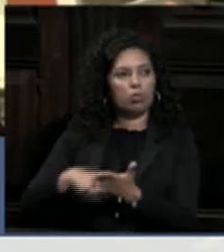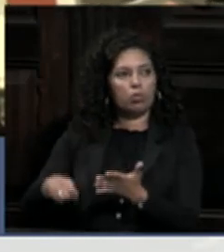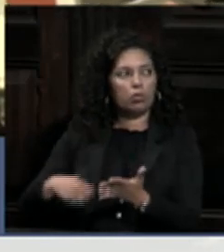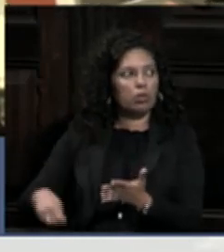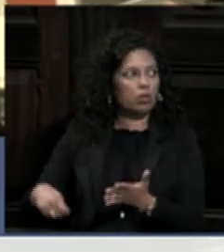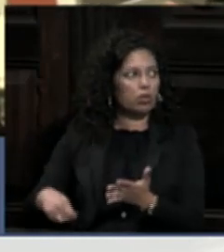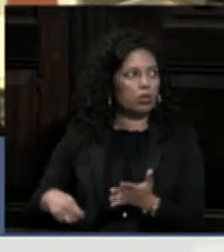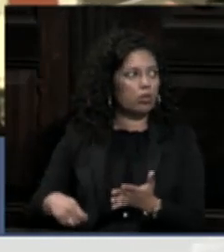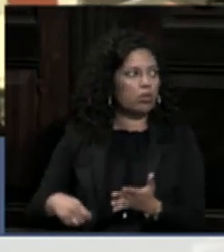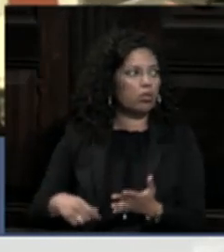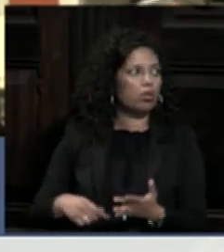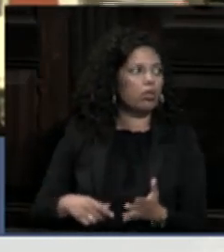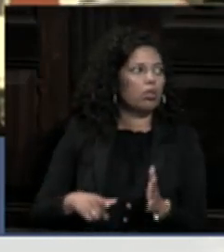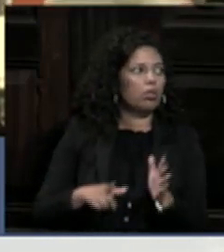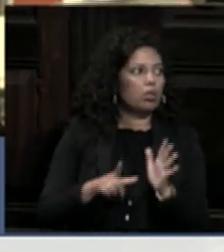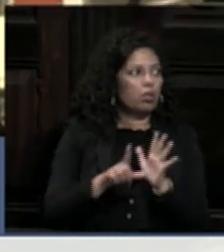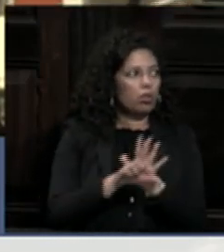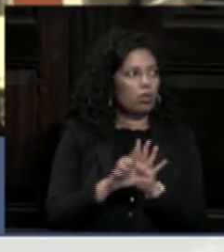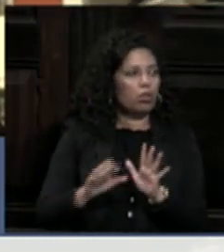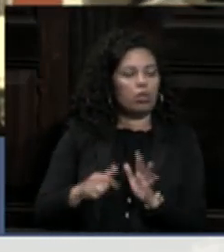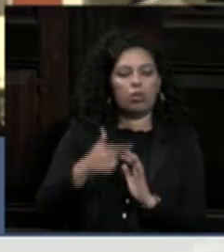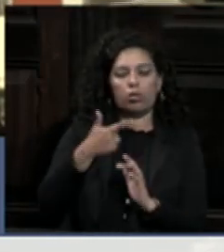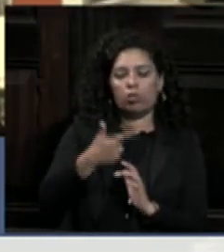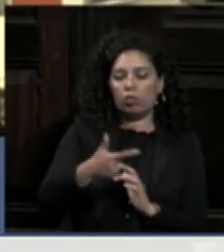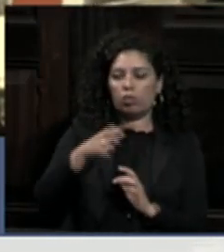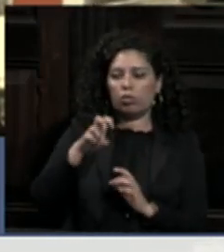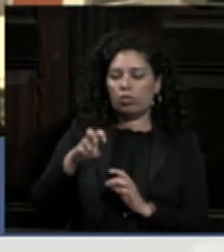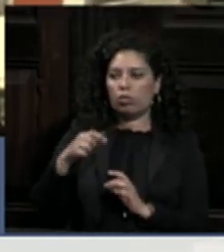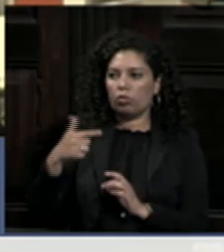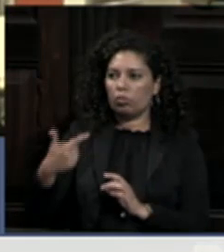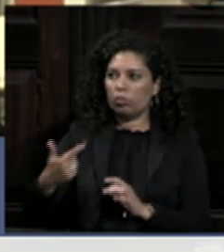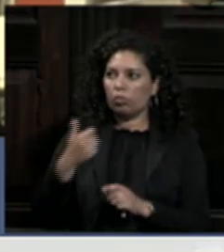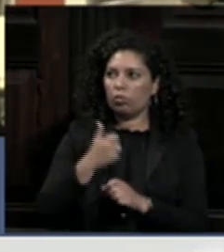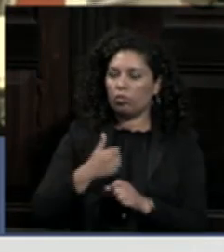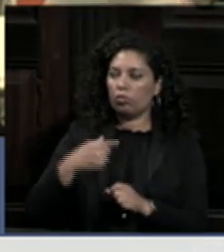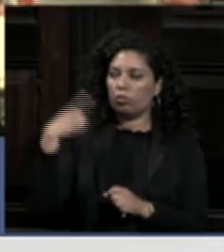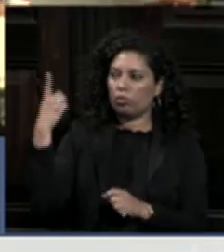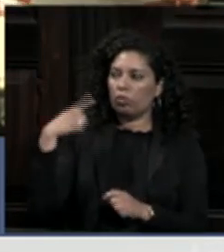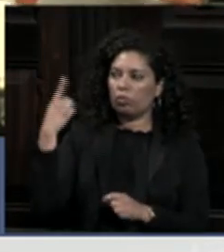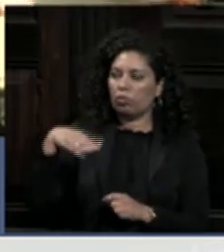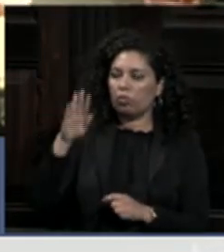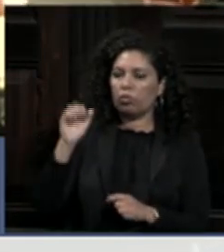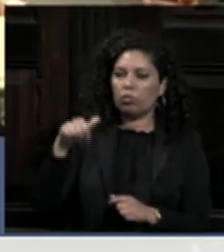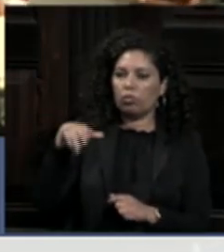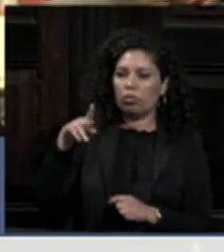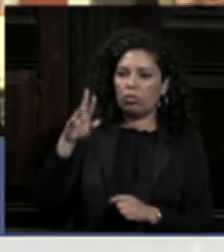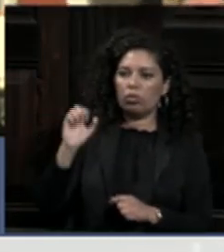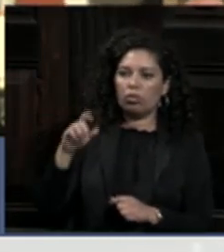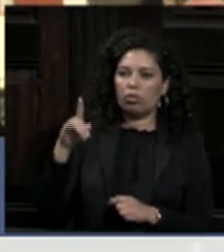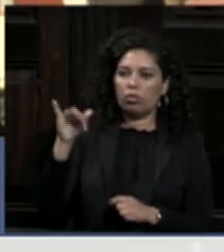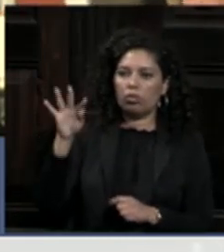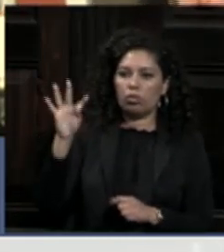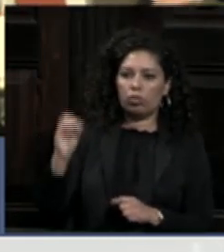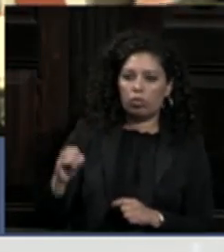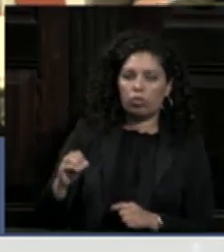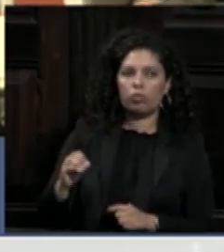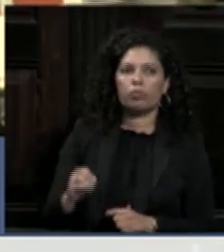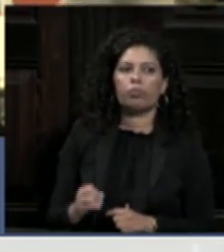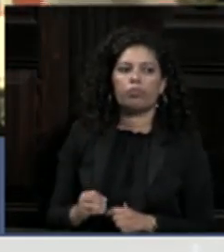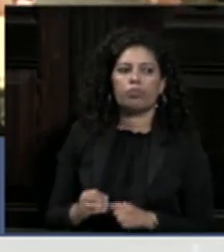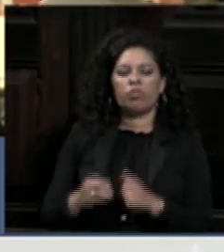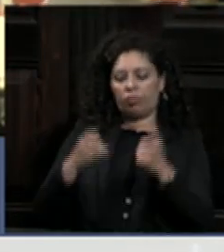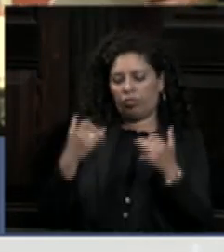casa legislativa de número 252 2018 outro deputado benedito alves que solicitou excelentíssimo senhor governador do estado do rio de janeiro